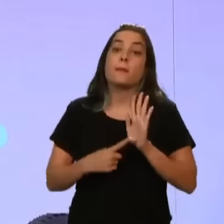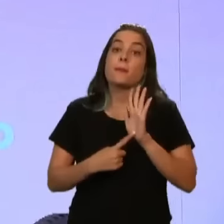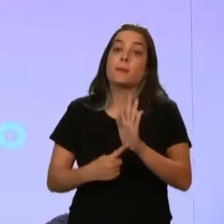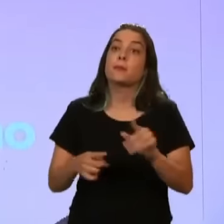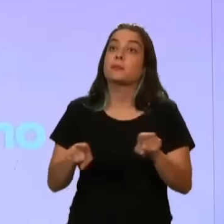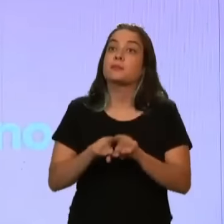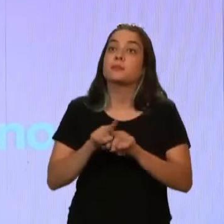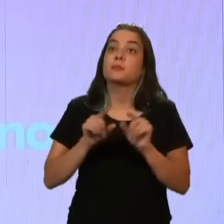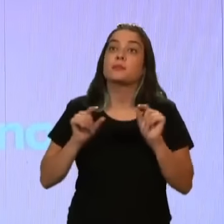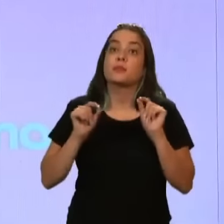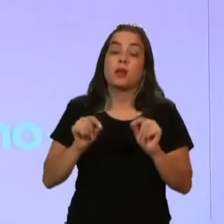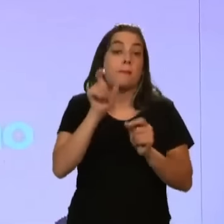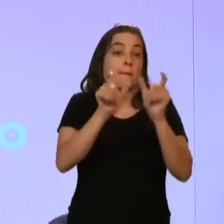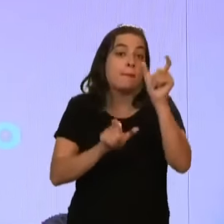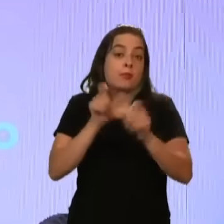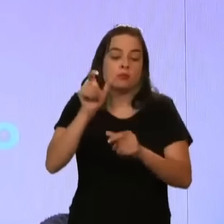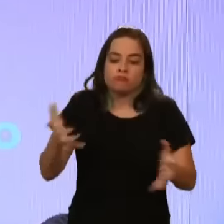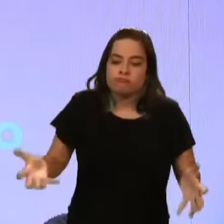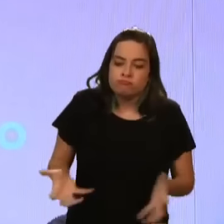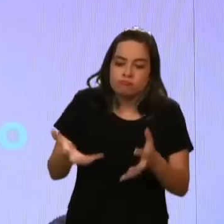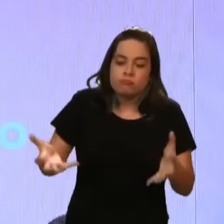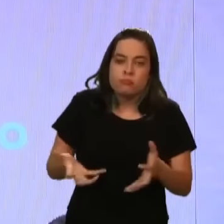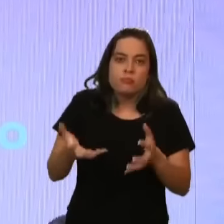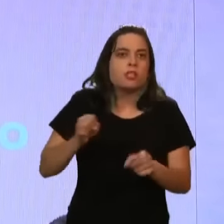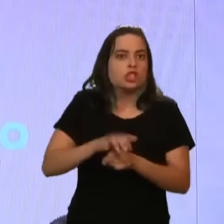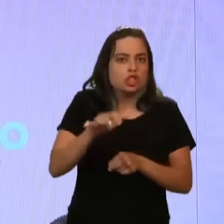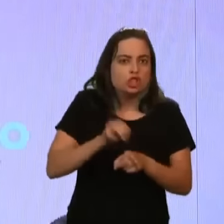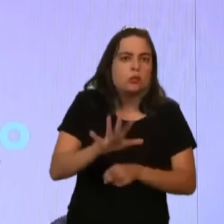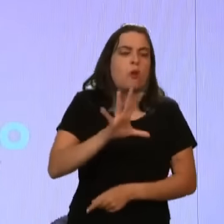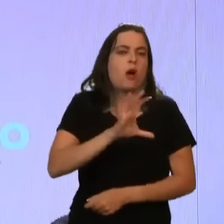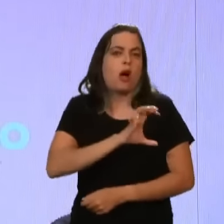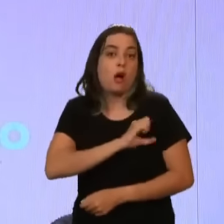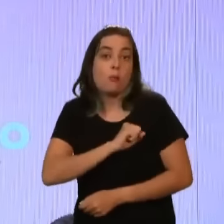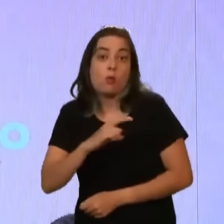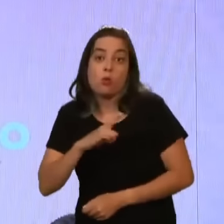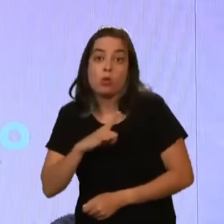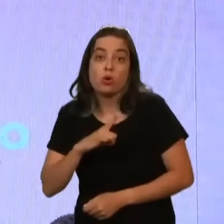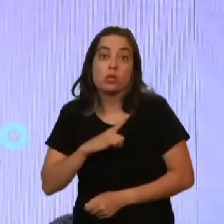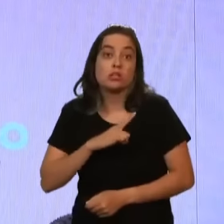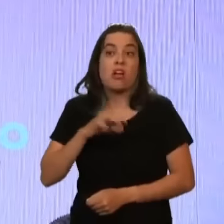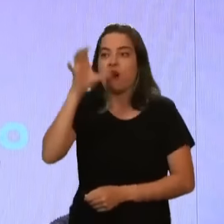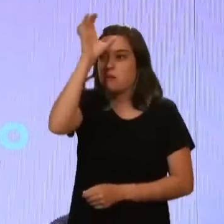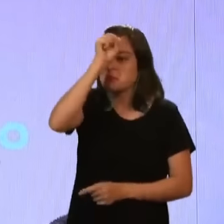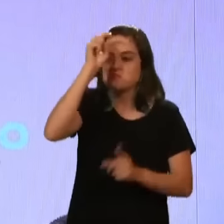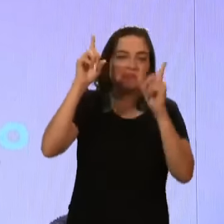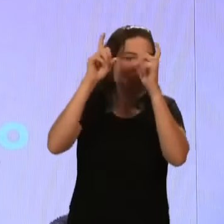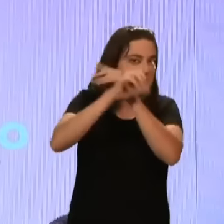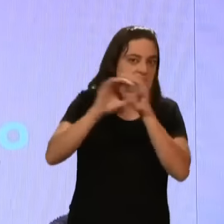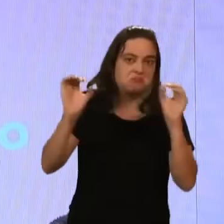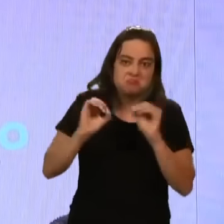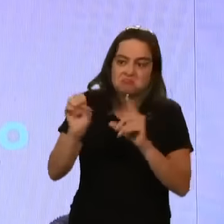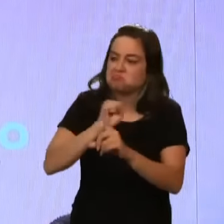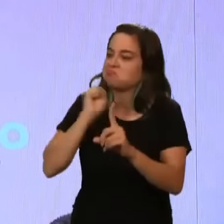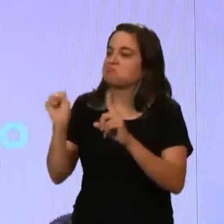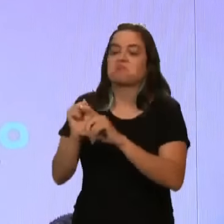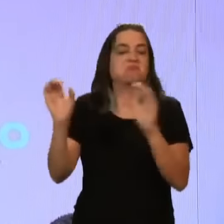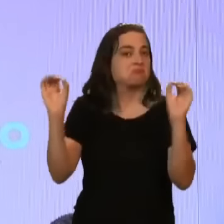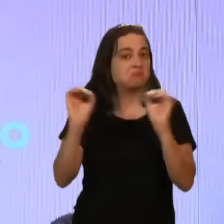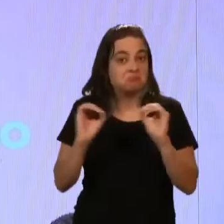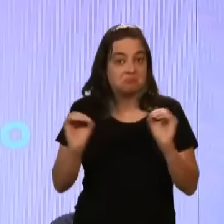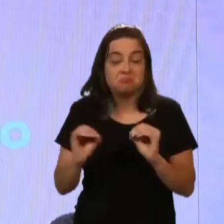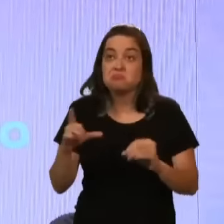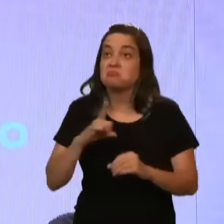que pessoas bem estimuladas e amadas nessa fase não têm dificuldades de aprendizado, de socialização, têm